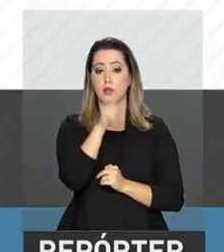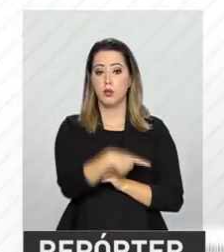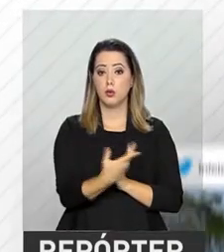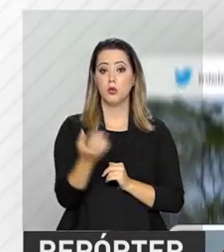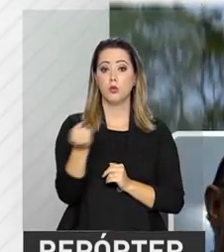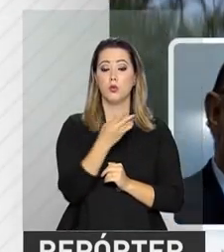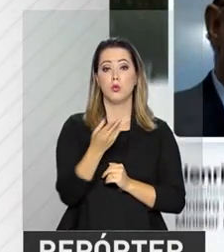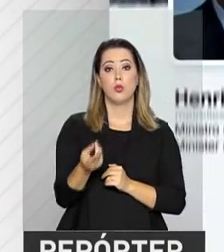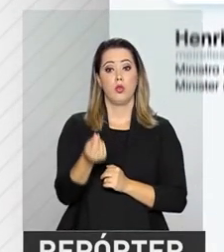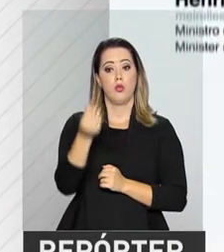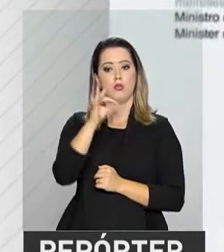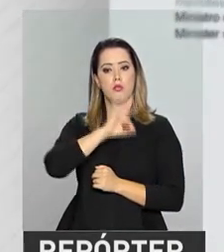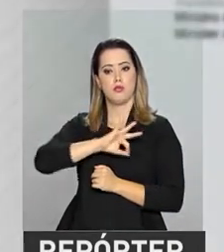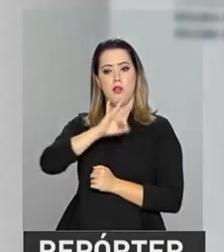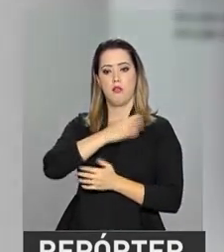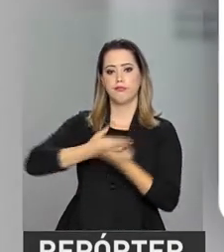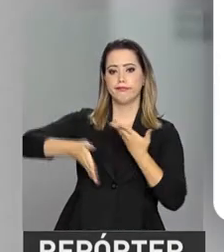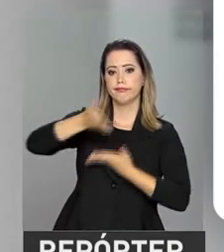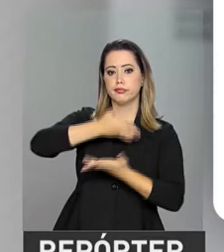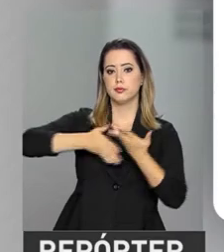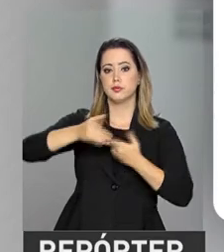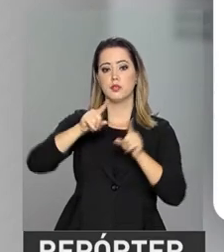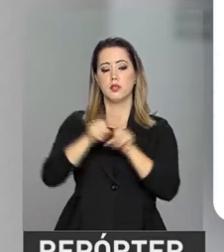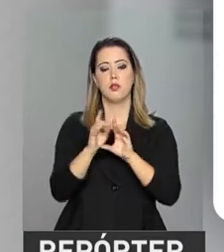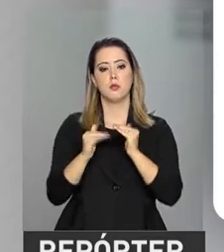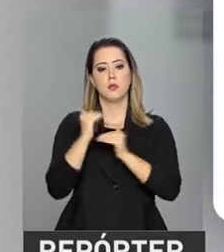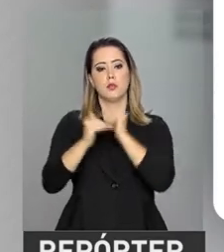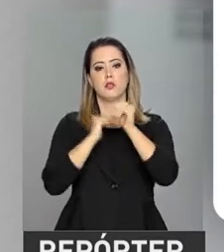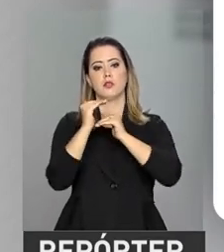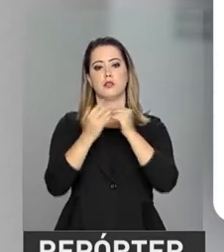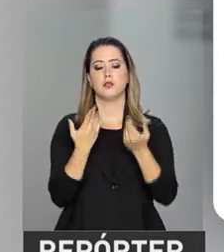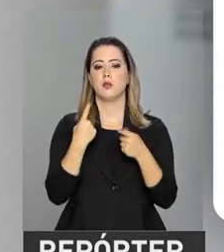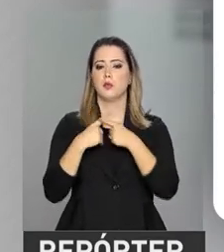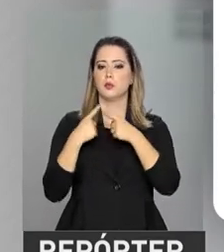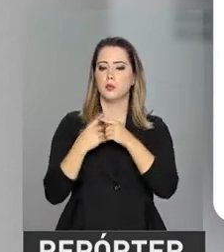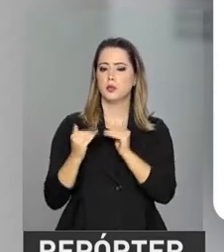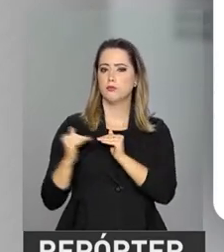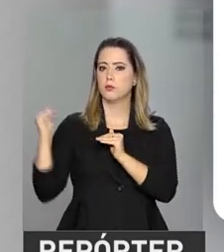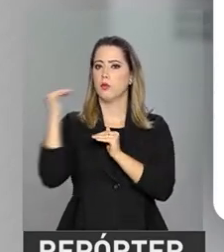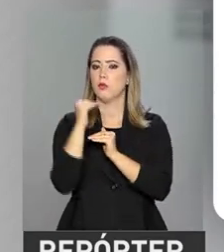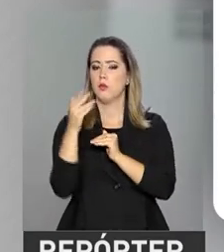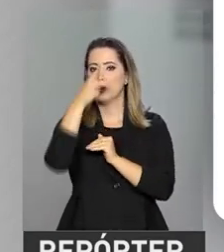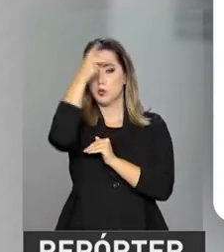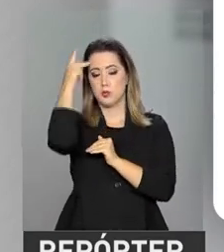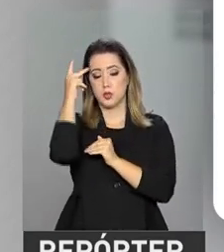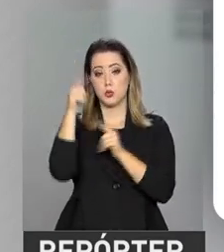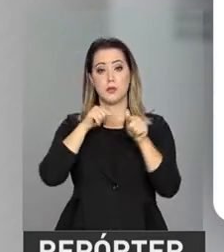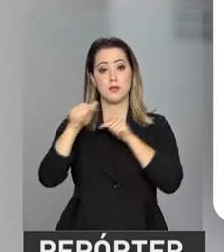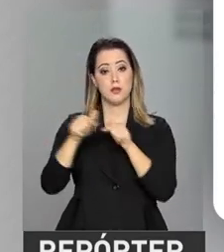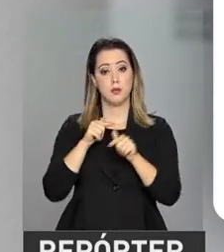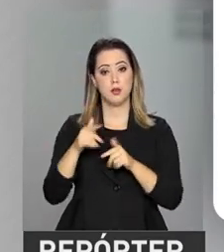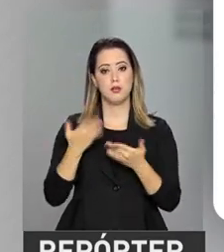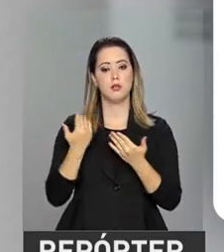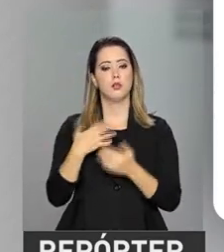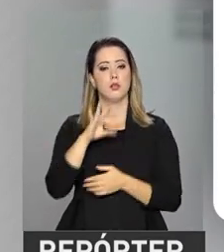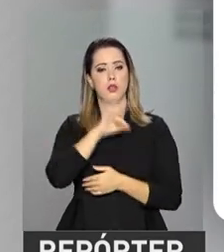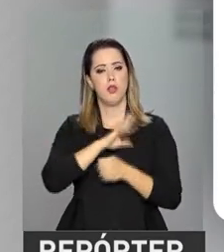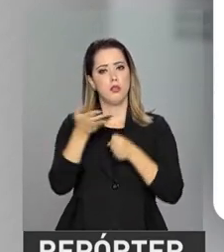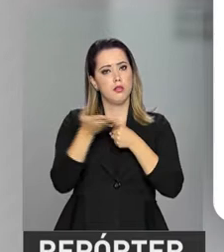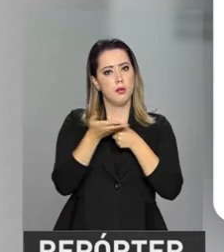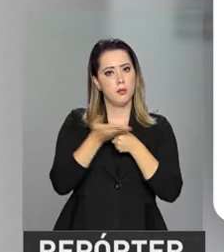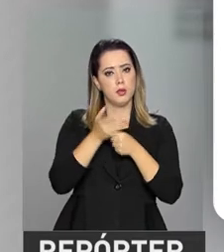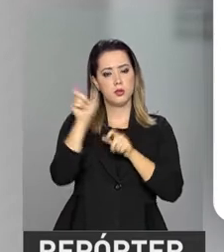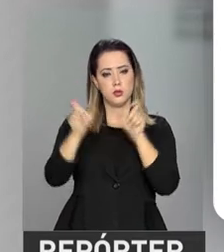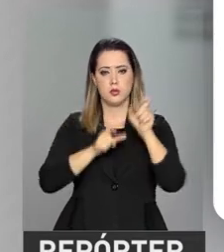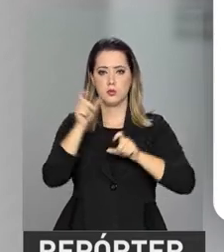massa de salários em circulação na economia também cresceu graças ao aumento no número de pessoas trabalhando ea renda média dos